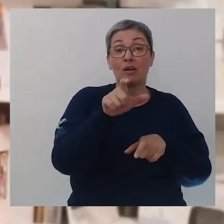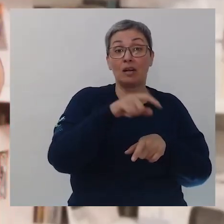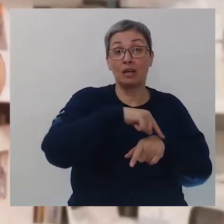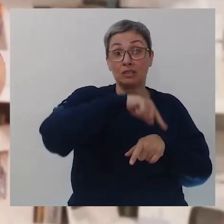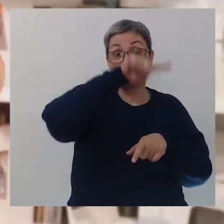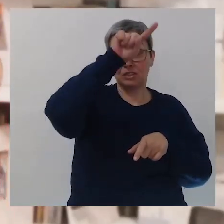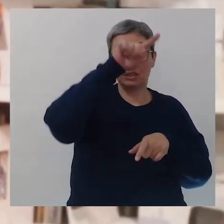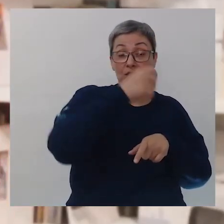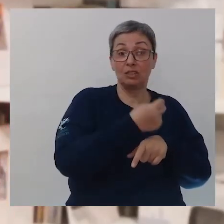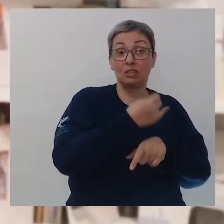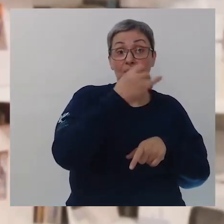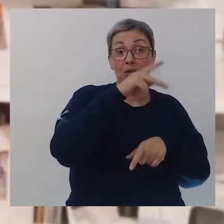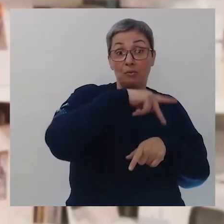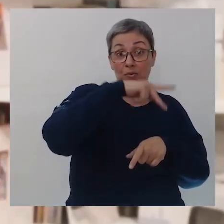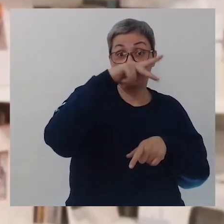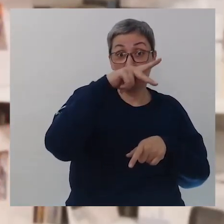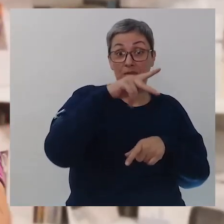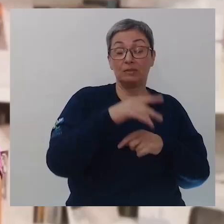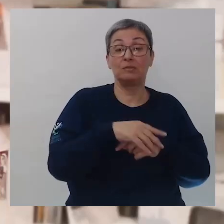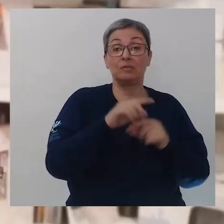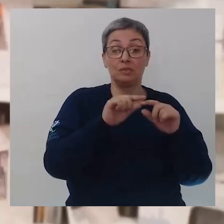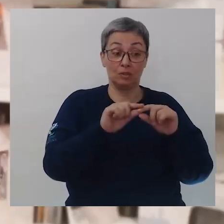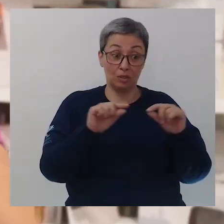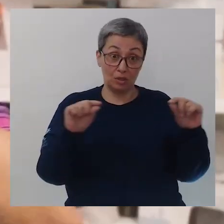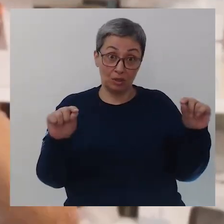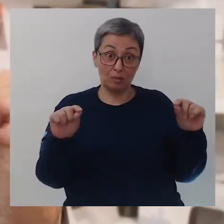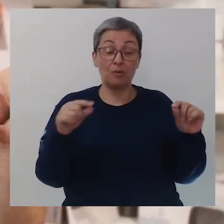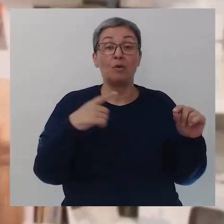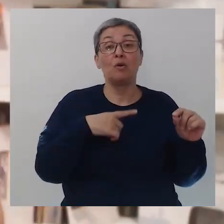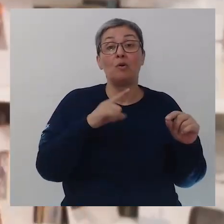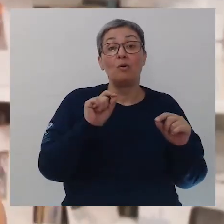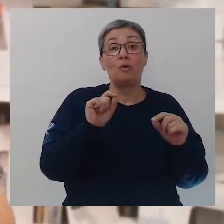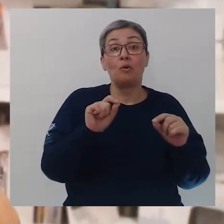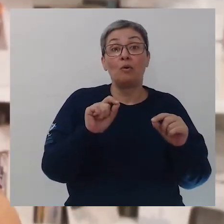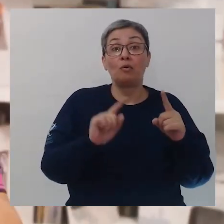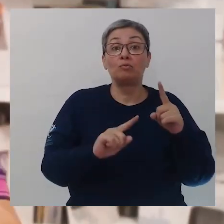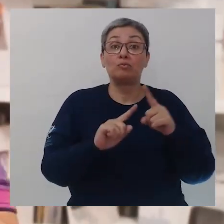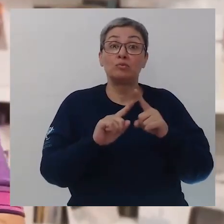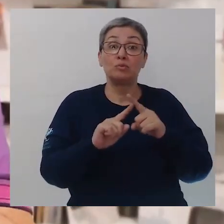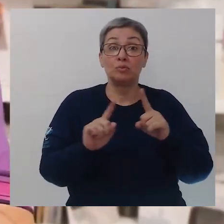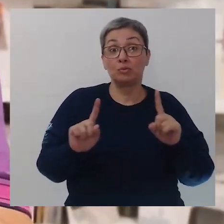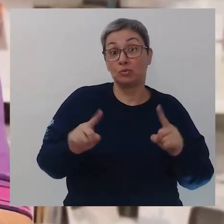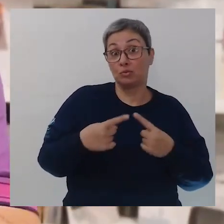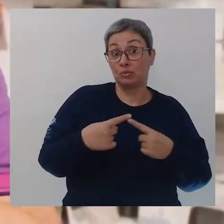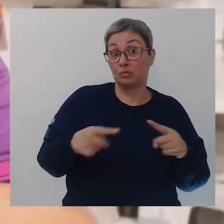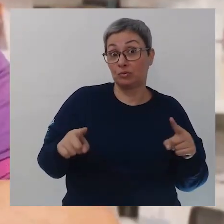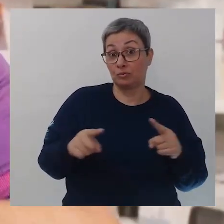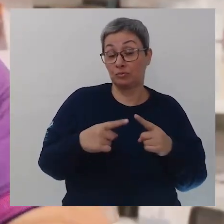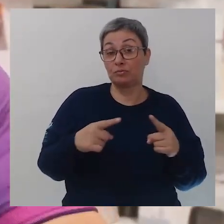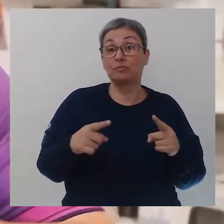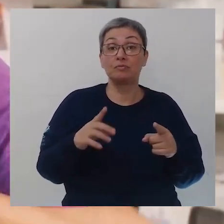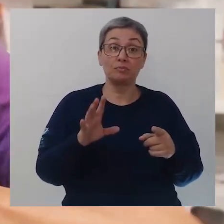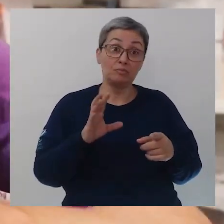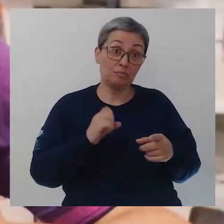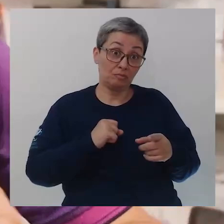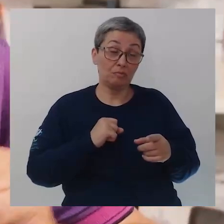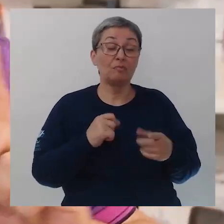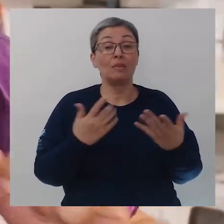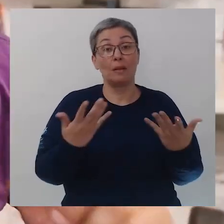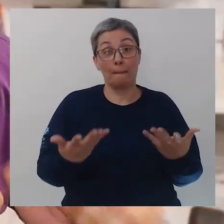a quantidade de professores. Na horizontal ela colocou os